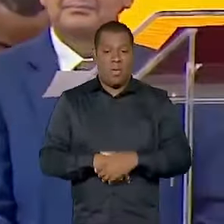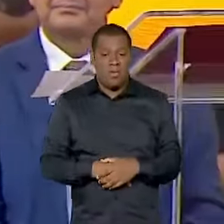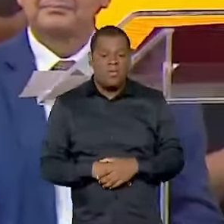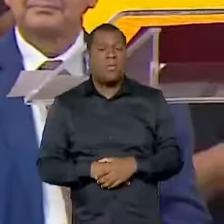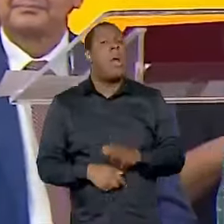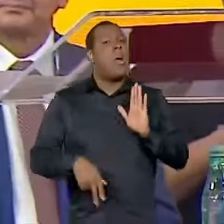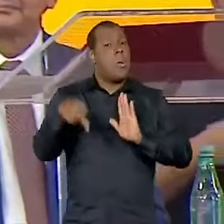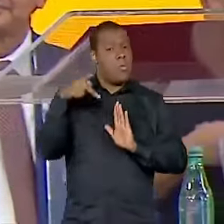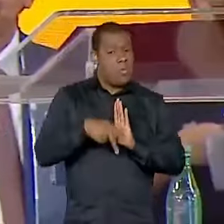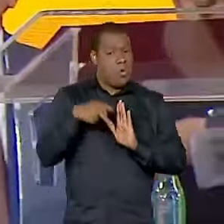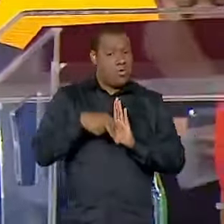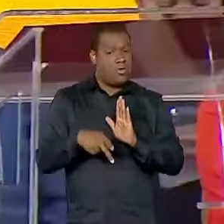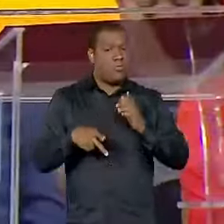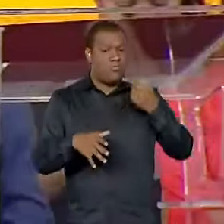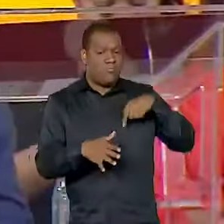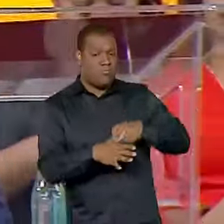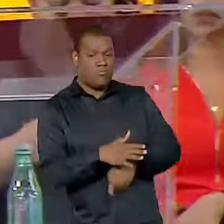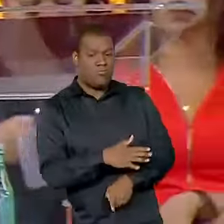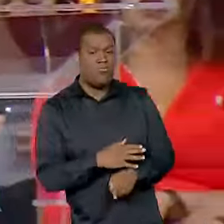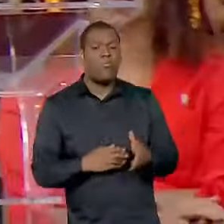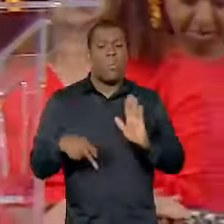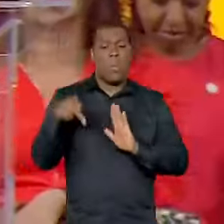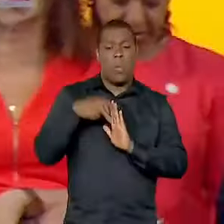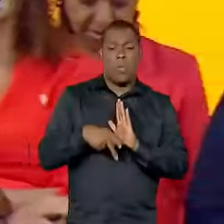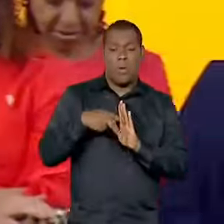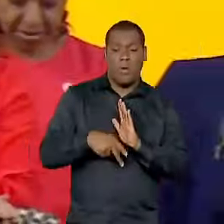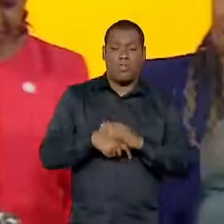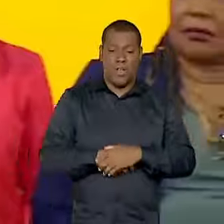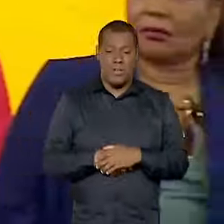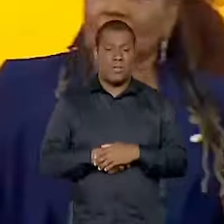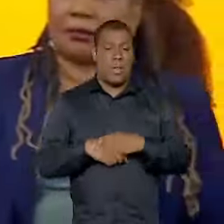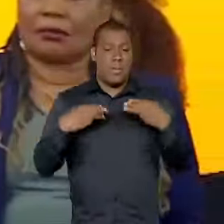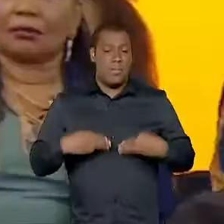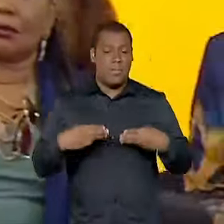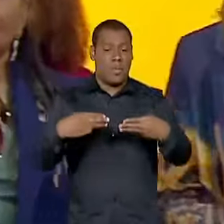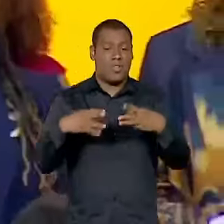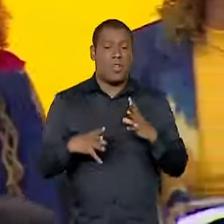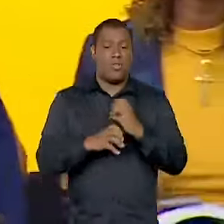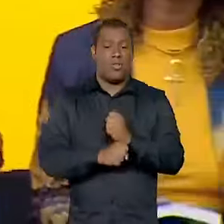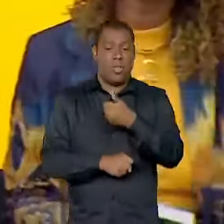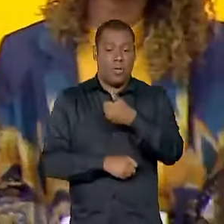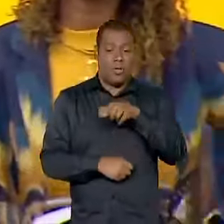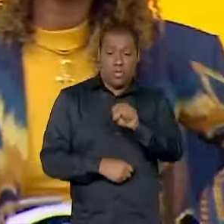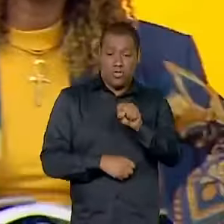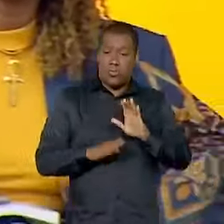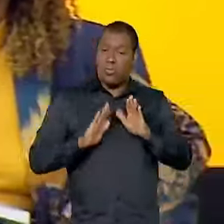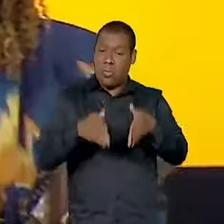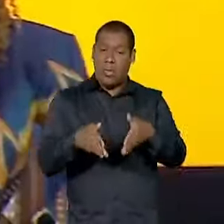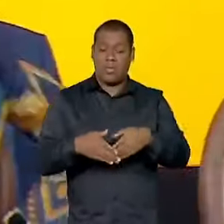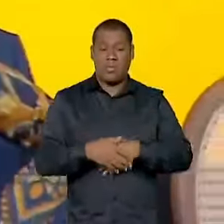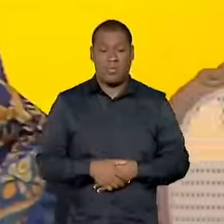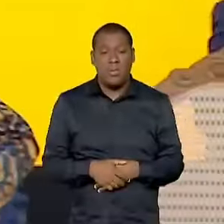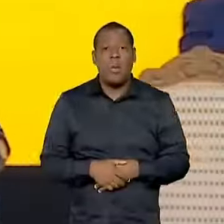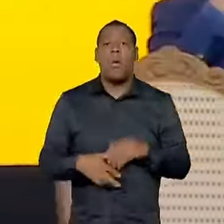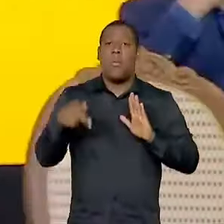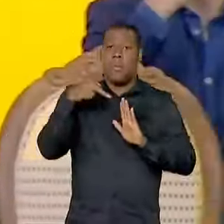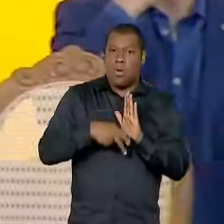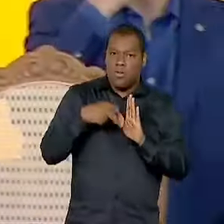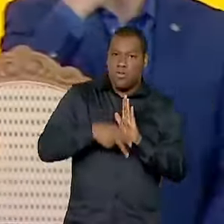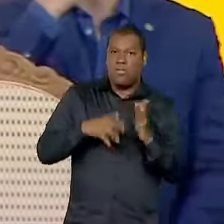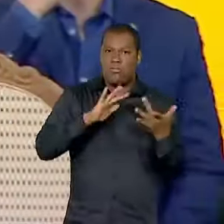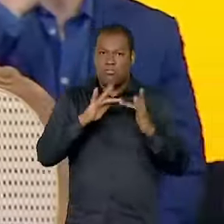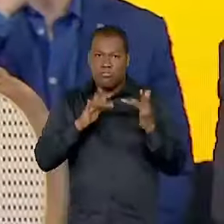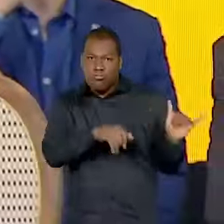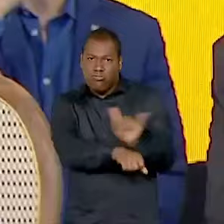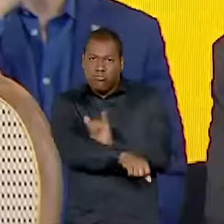complexo, porque é um programa que envolve 18 ministérios. É um programa que tem muitas ações.